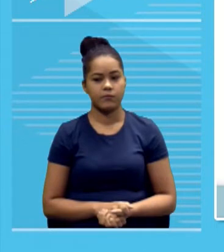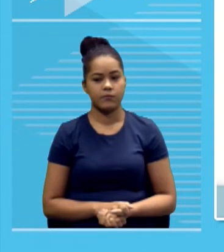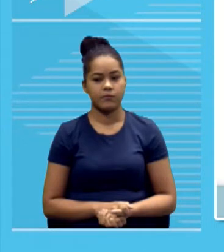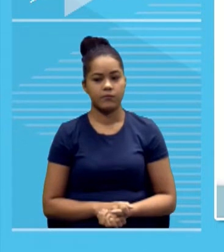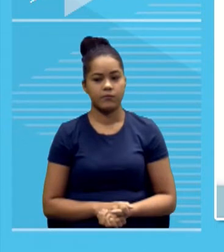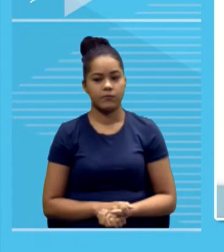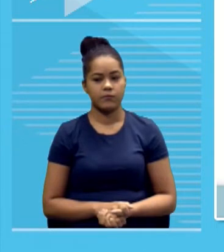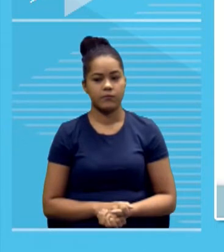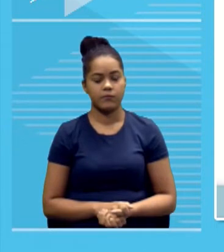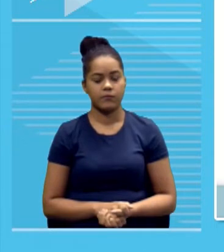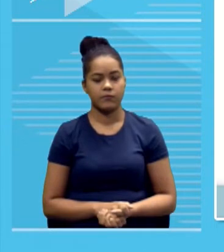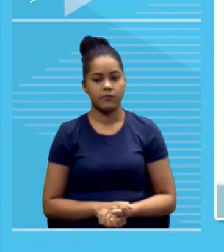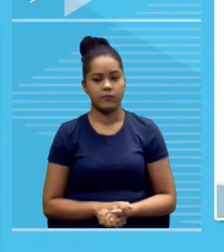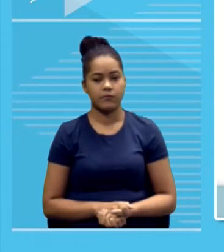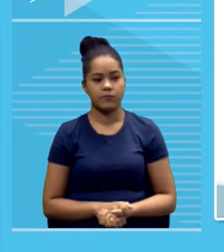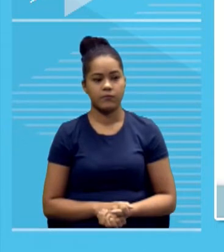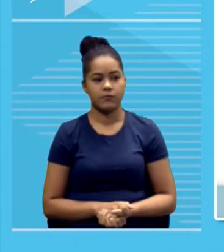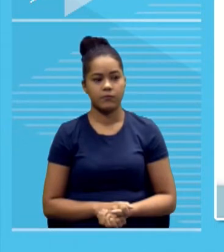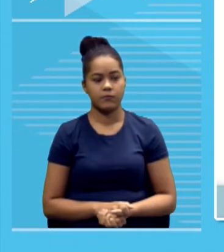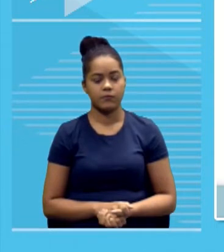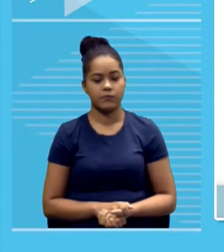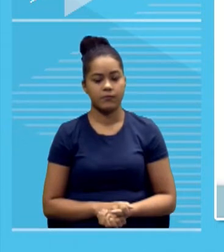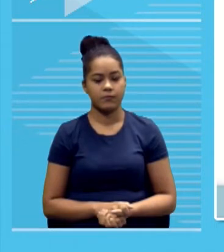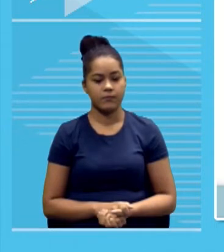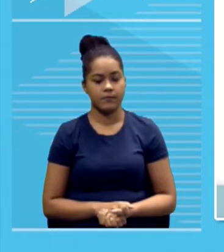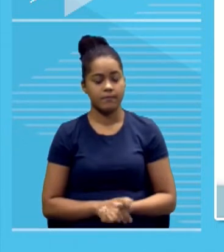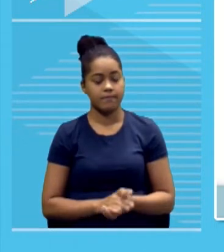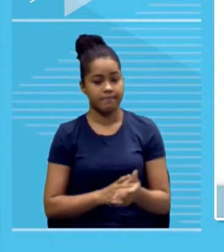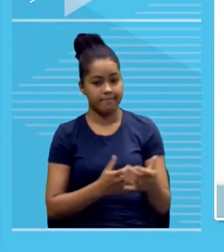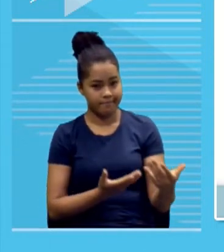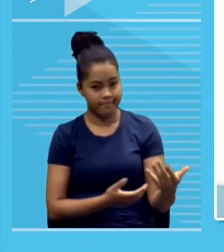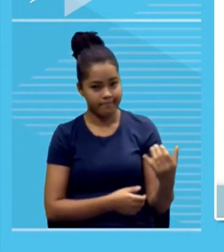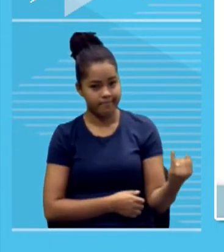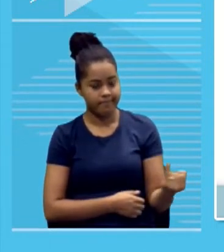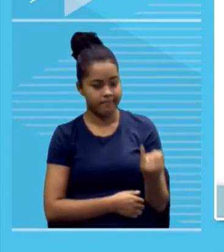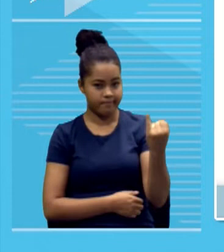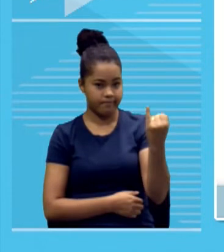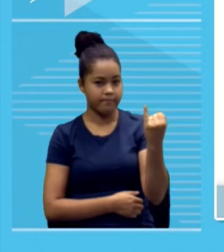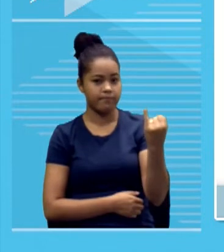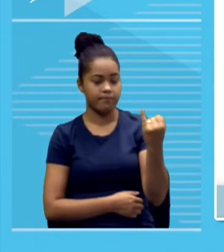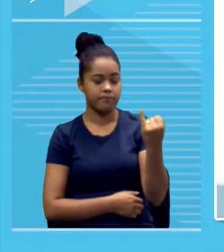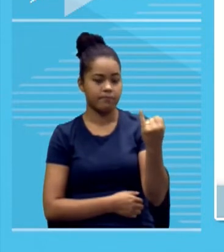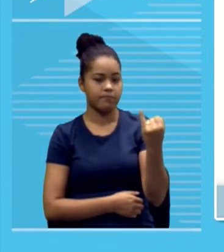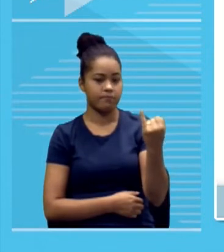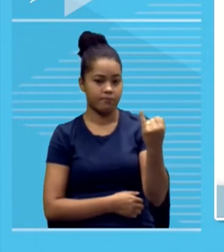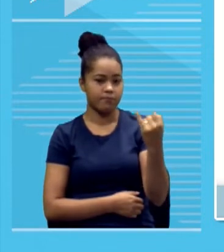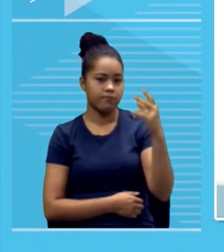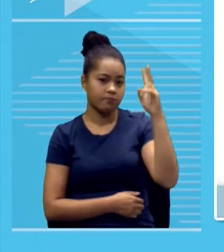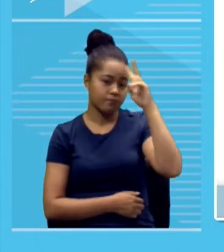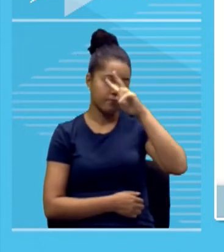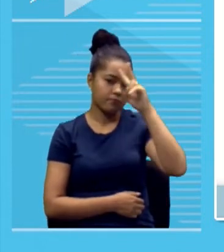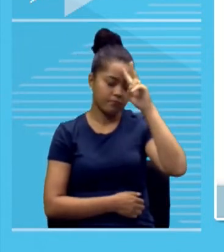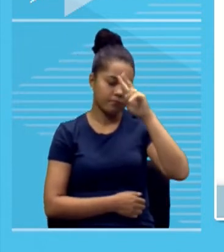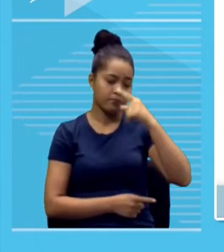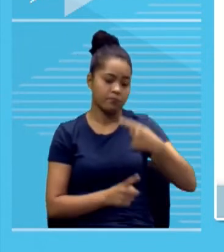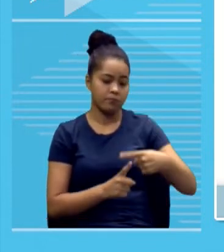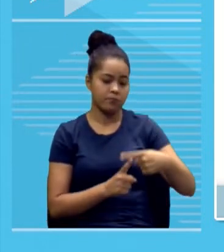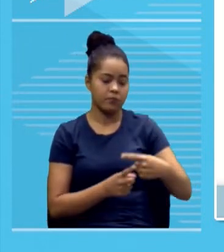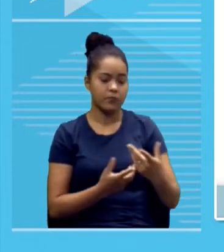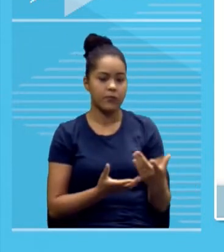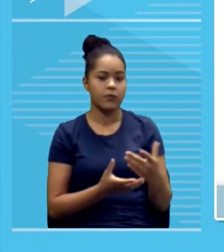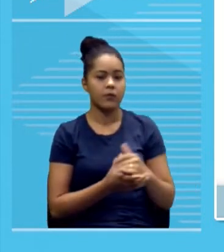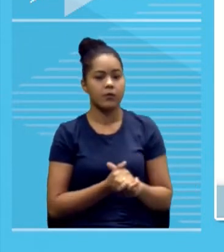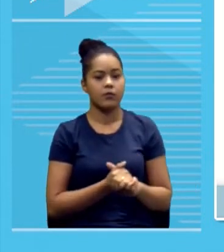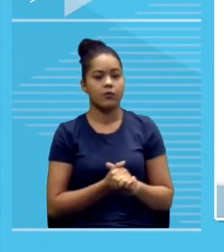Ok? Isso aqui, gente, é importante frisar, porque quando eu vou falar de associação de